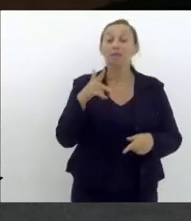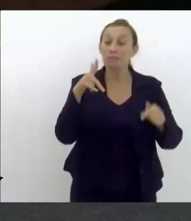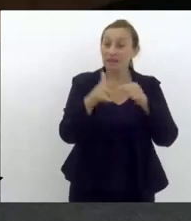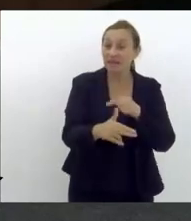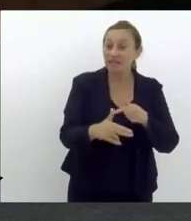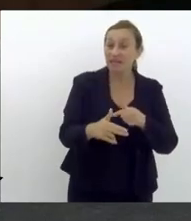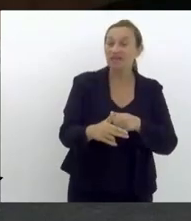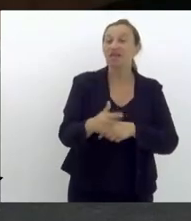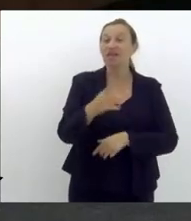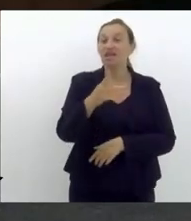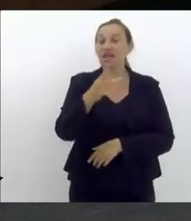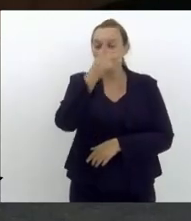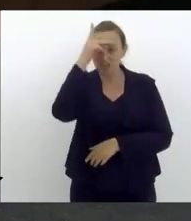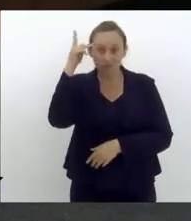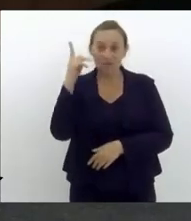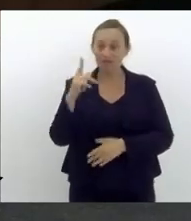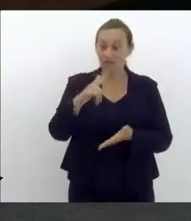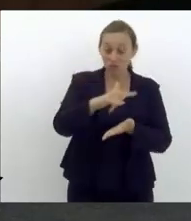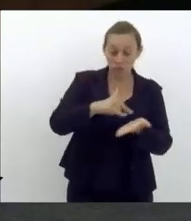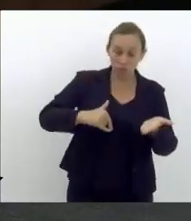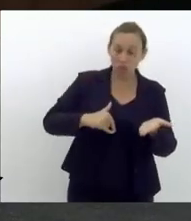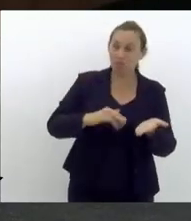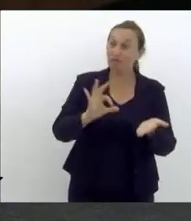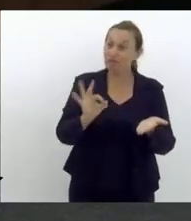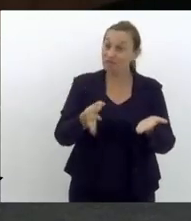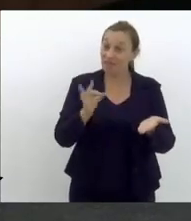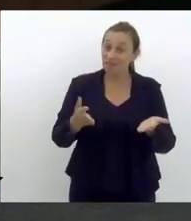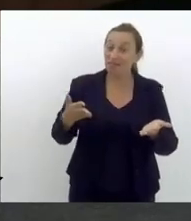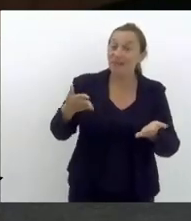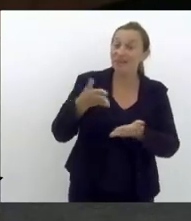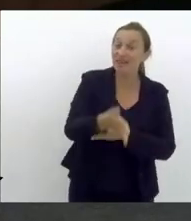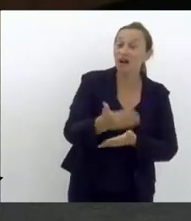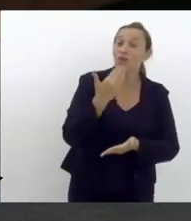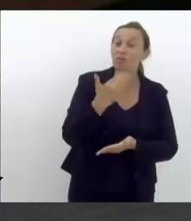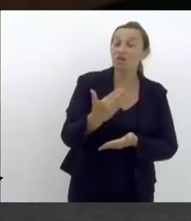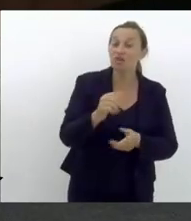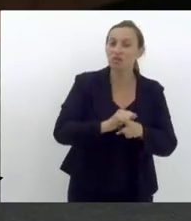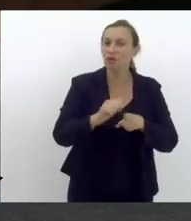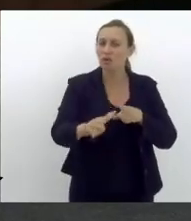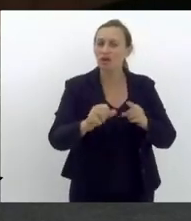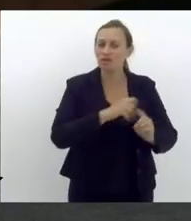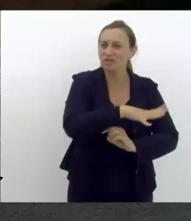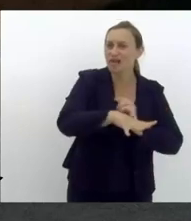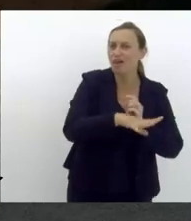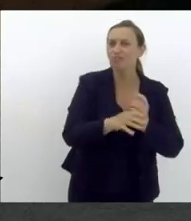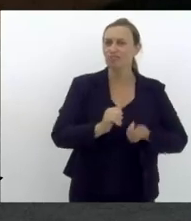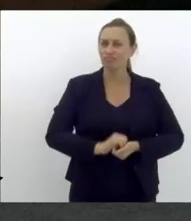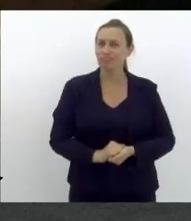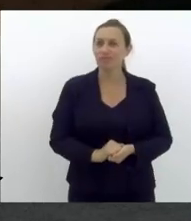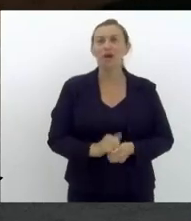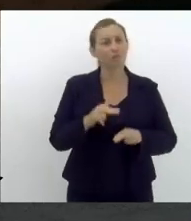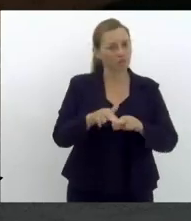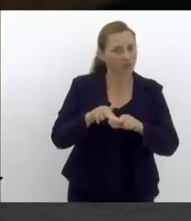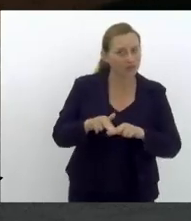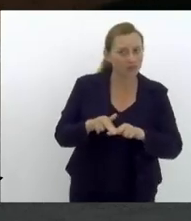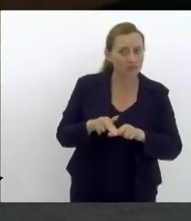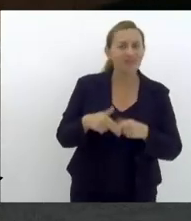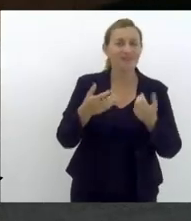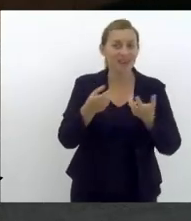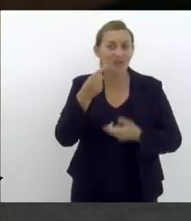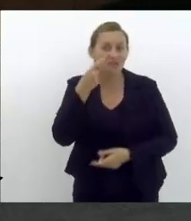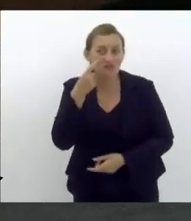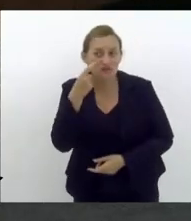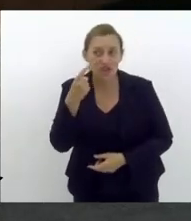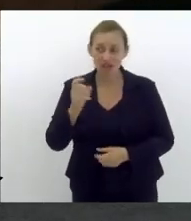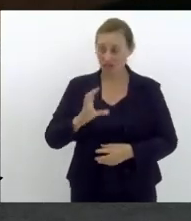tivessem a documentação necessária para ingressar com o pedido do aluguel social Portanto quero ver